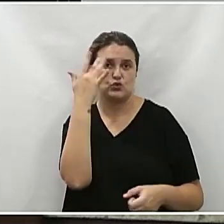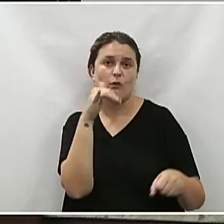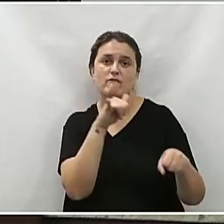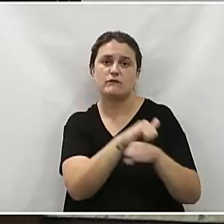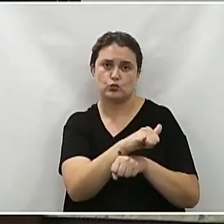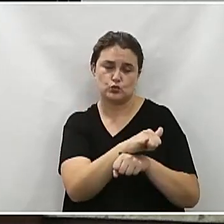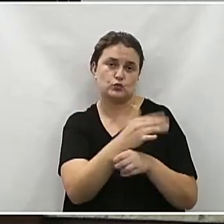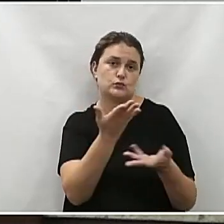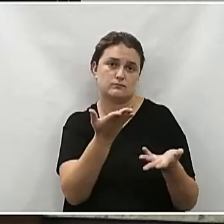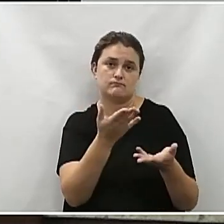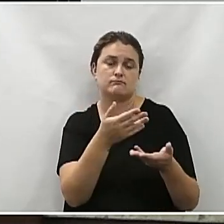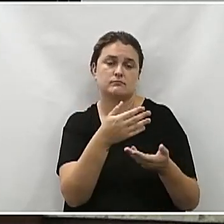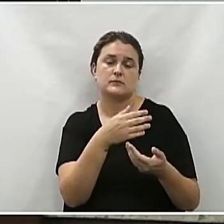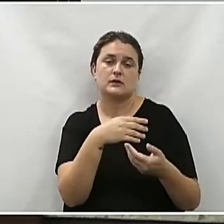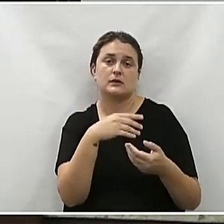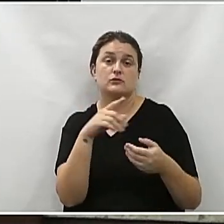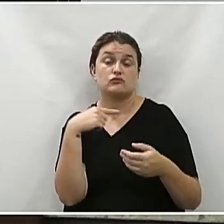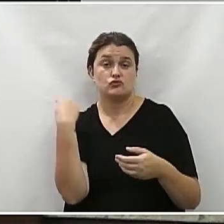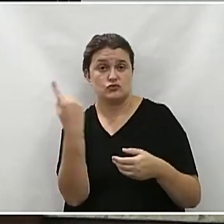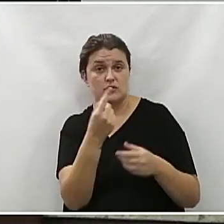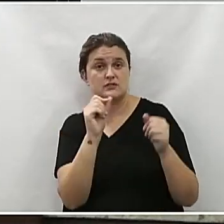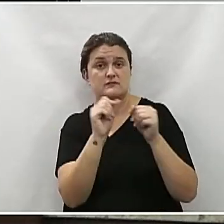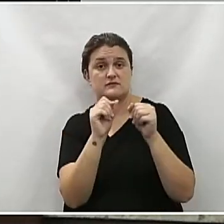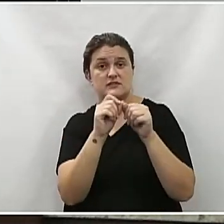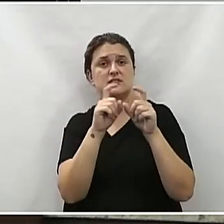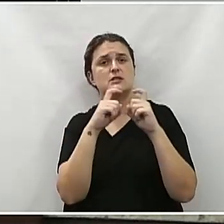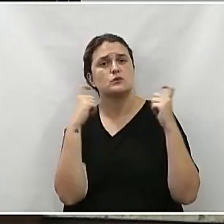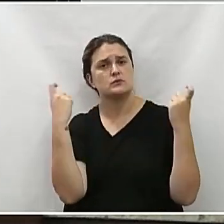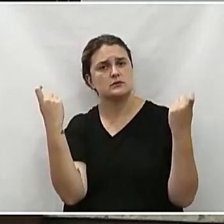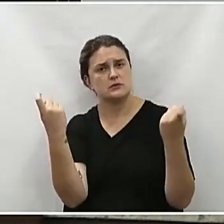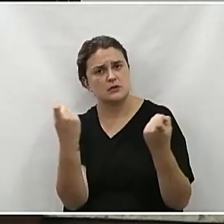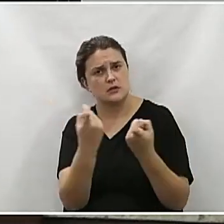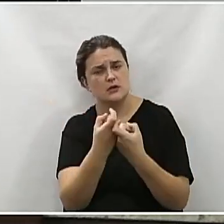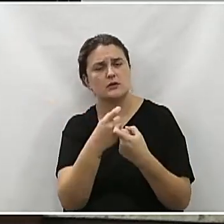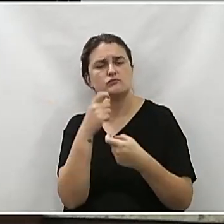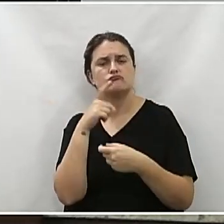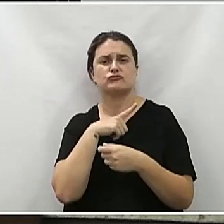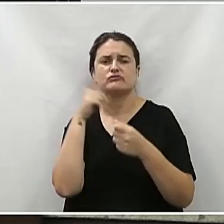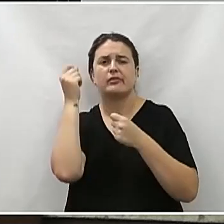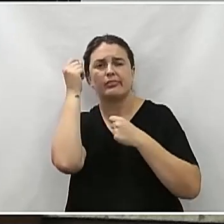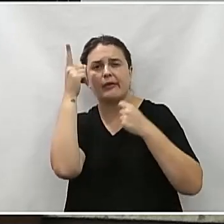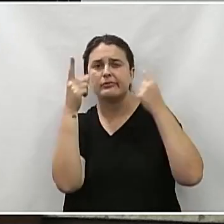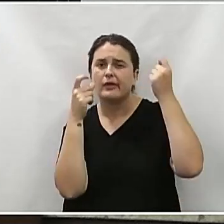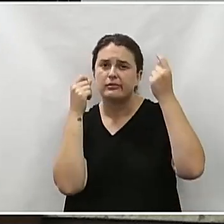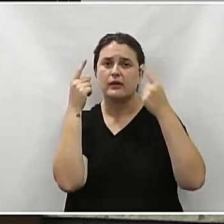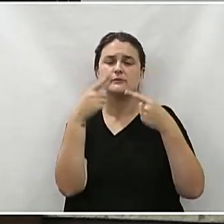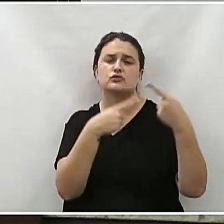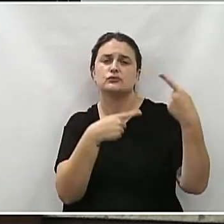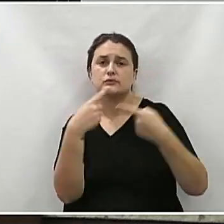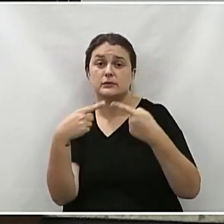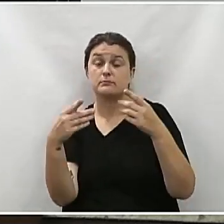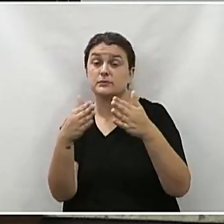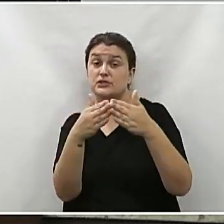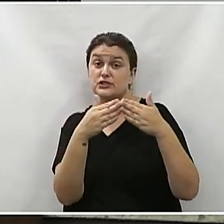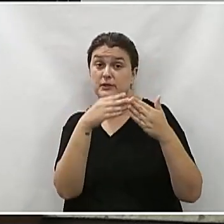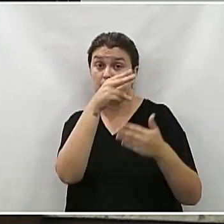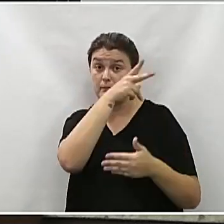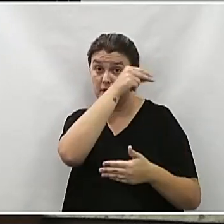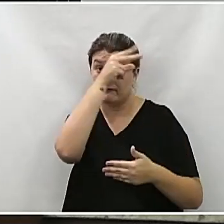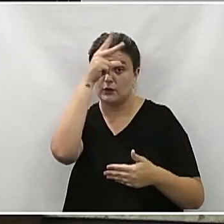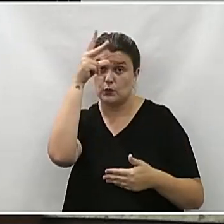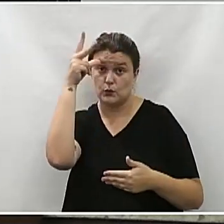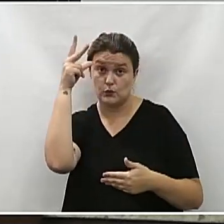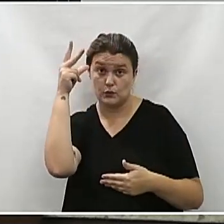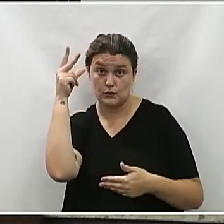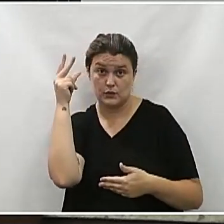justificou e a reunião com os 11 vereadores várias ideias e a gente pede com que o executivo